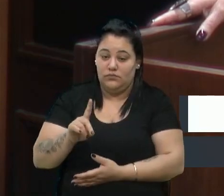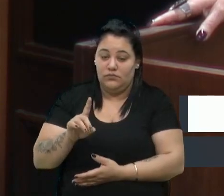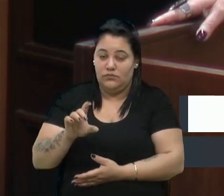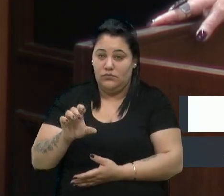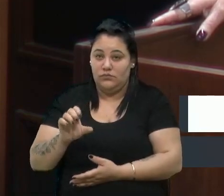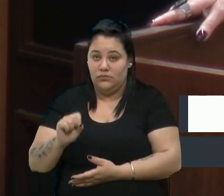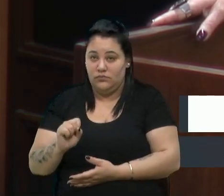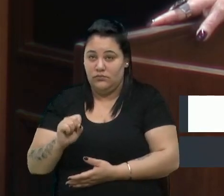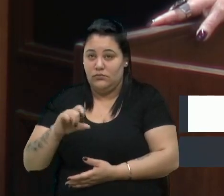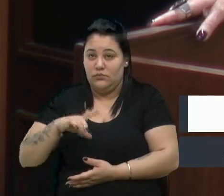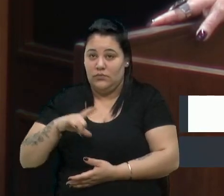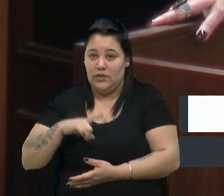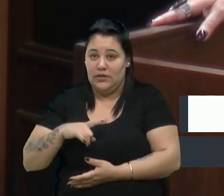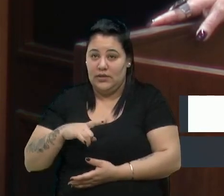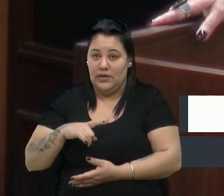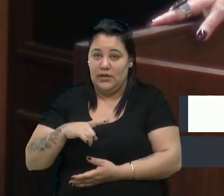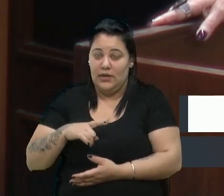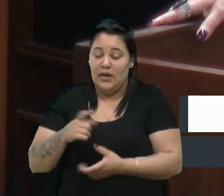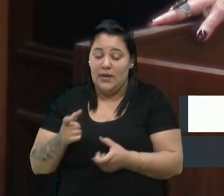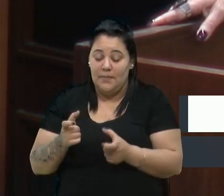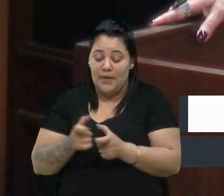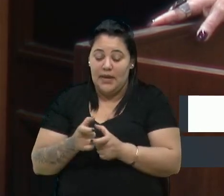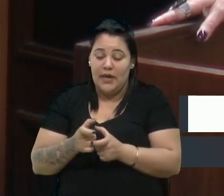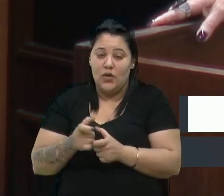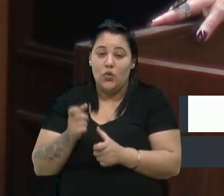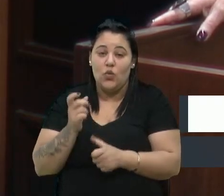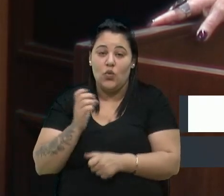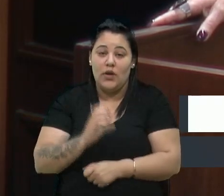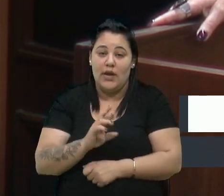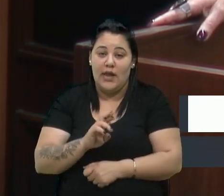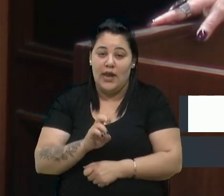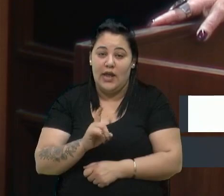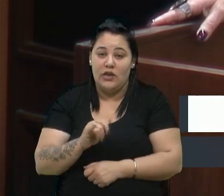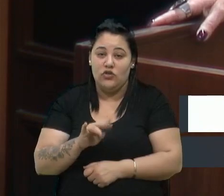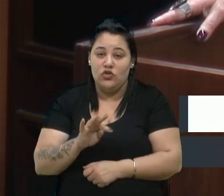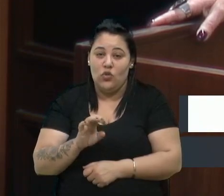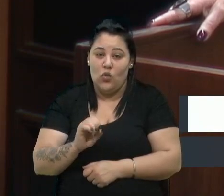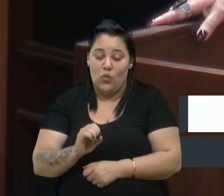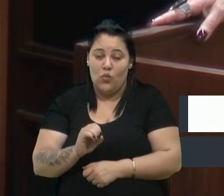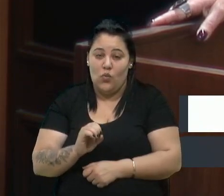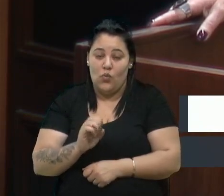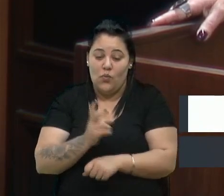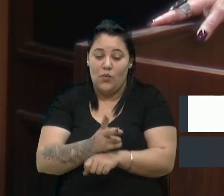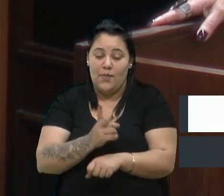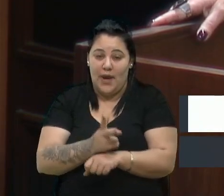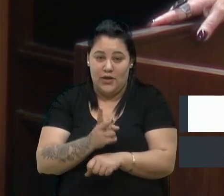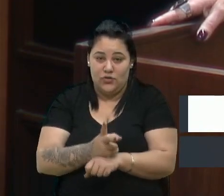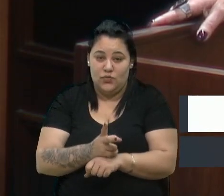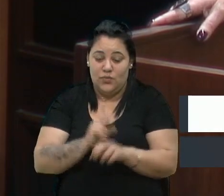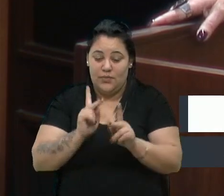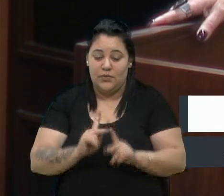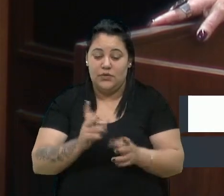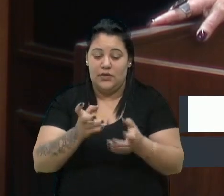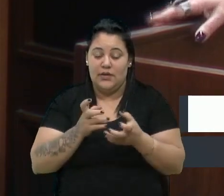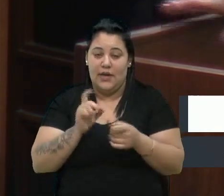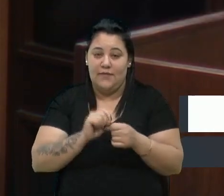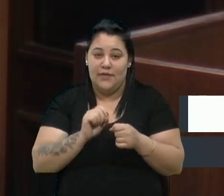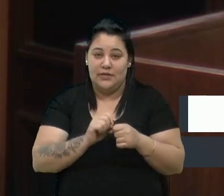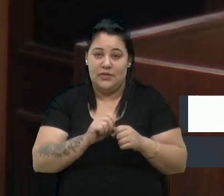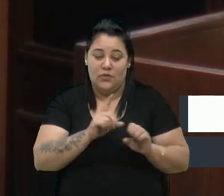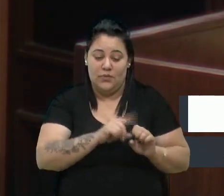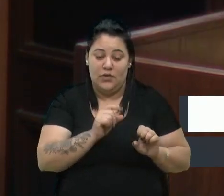microcrédito, para as pessoas que querem, né, fazer esse tipo de empreendimento